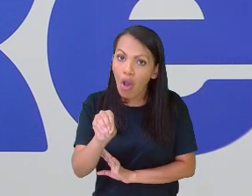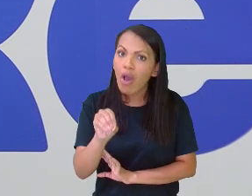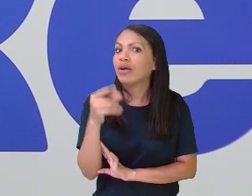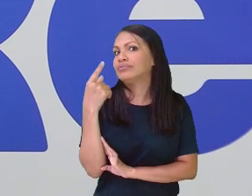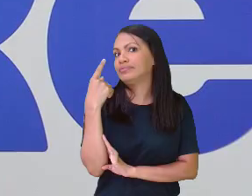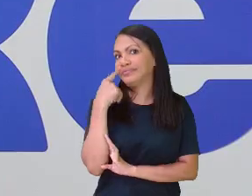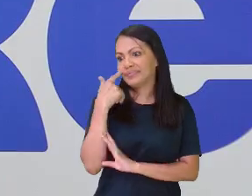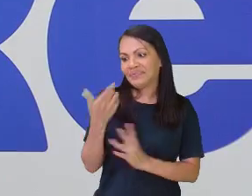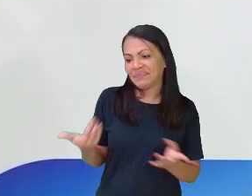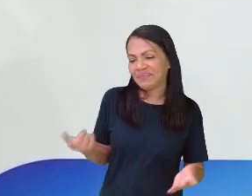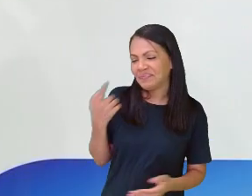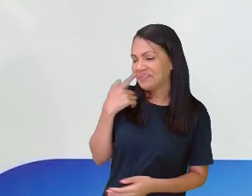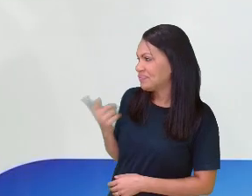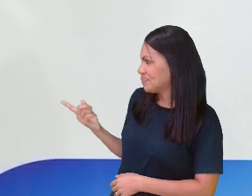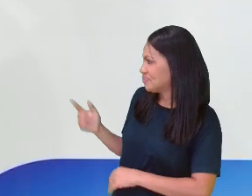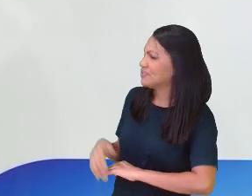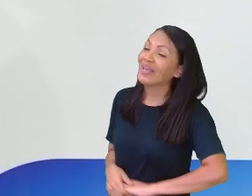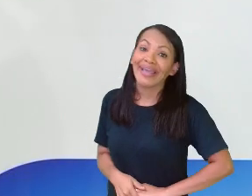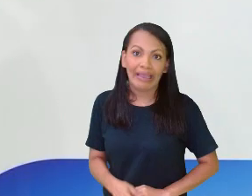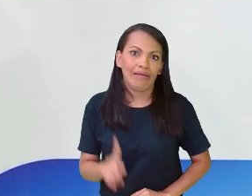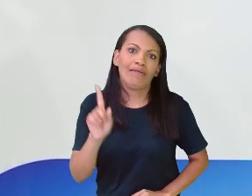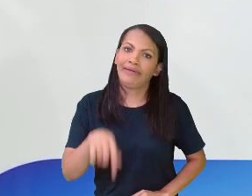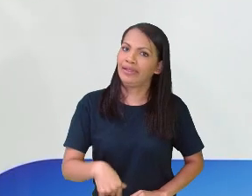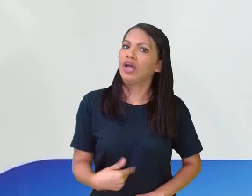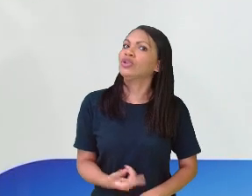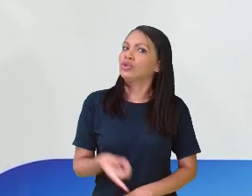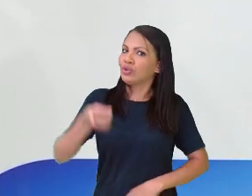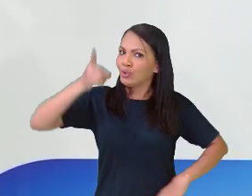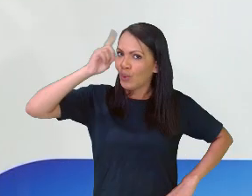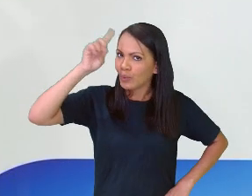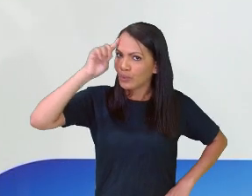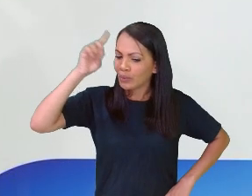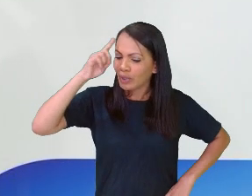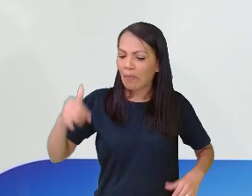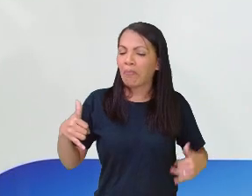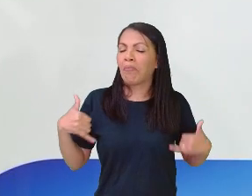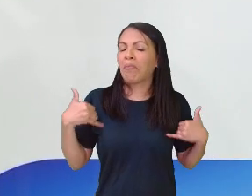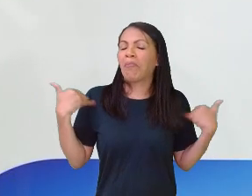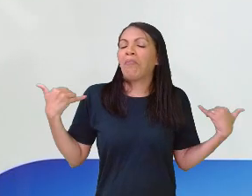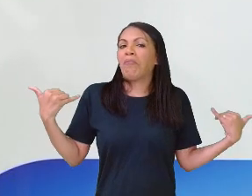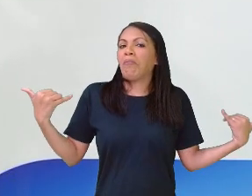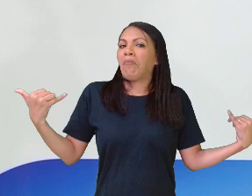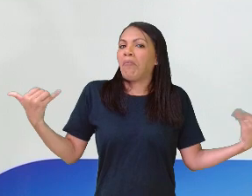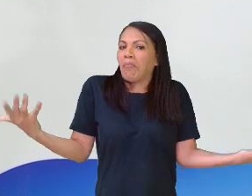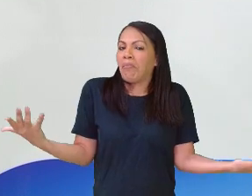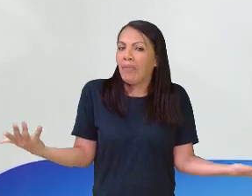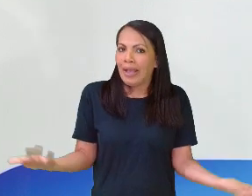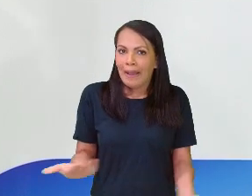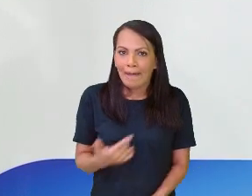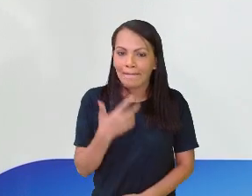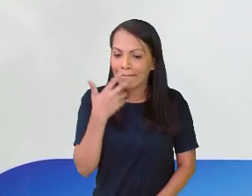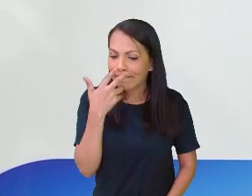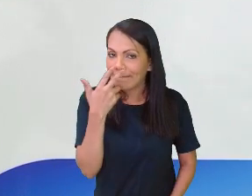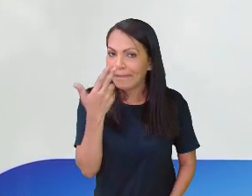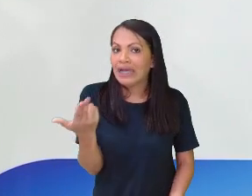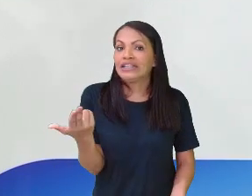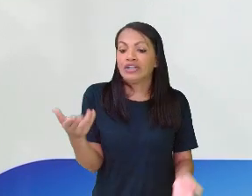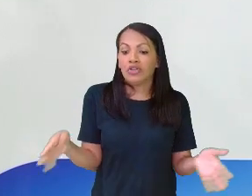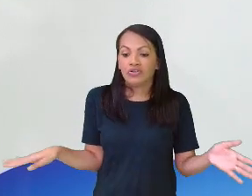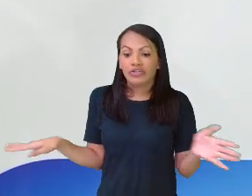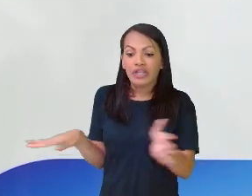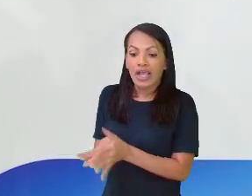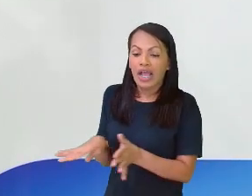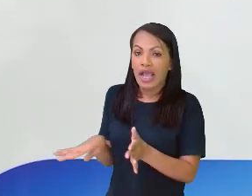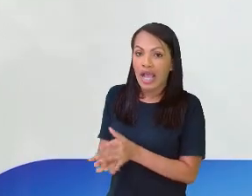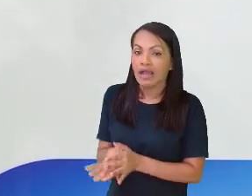Olha, professora Sinara, este Carijó está cada dia mais estrela. Antigamente, ele aparecia sem ser chamado, já chegava. Era